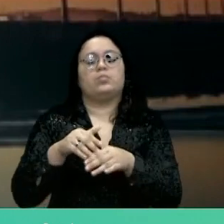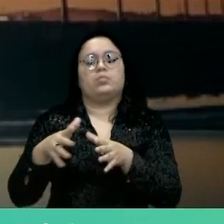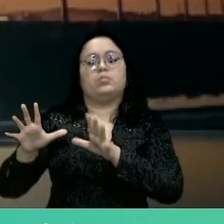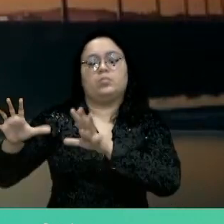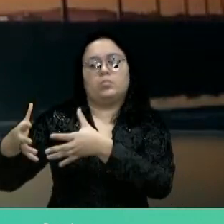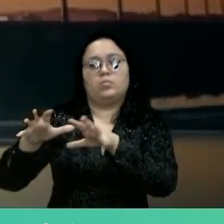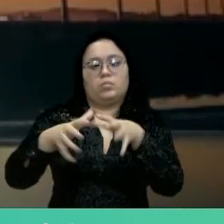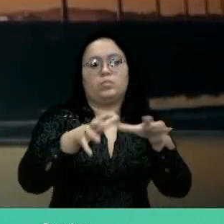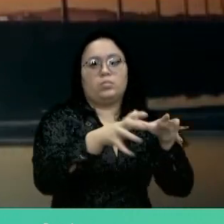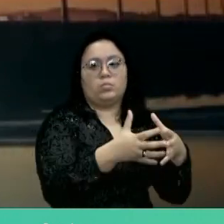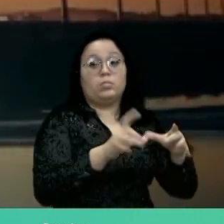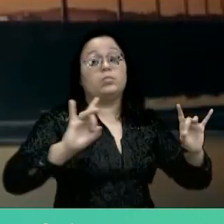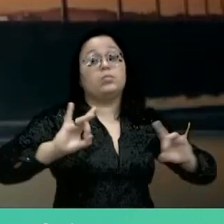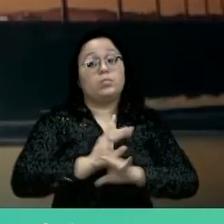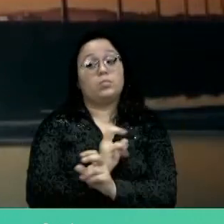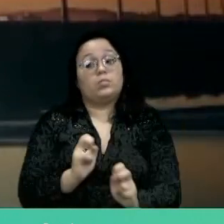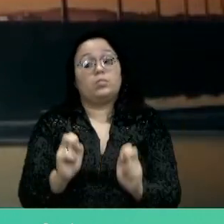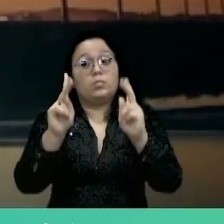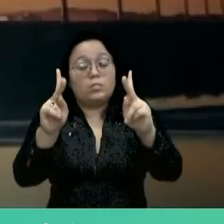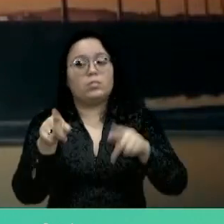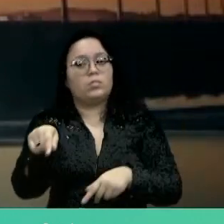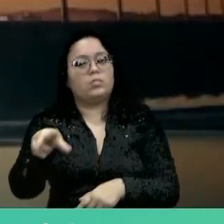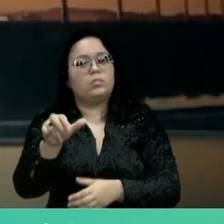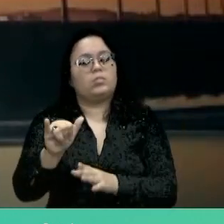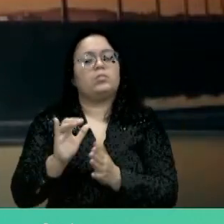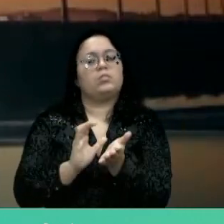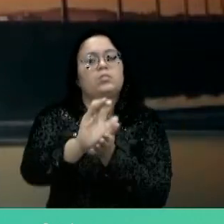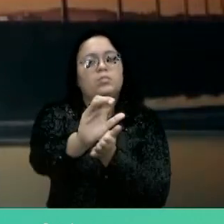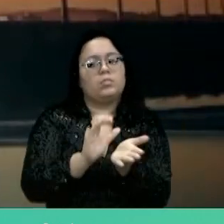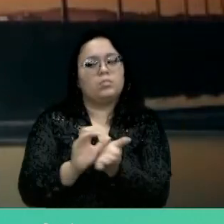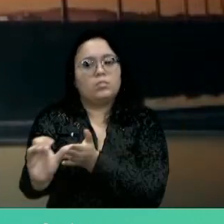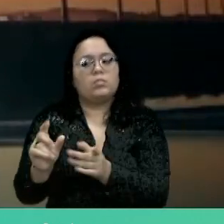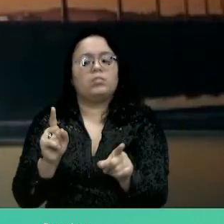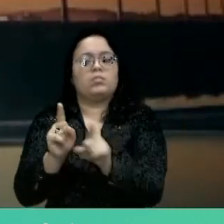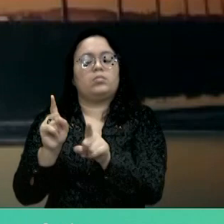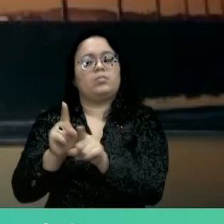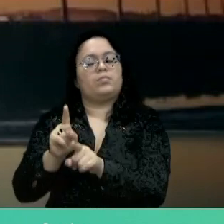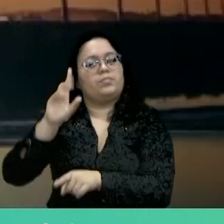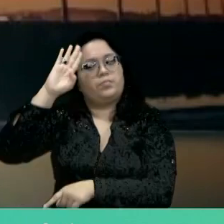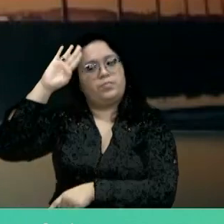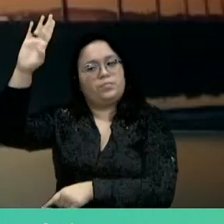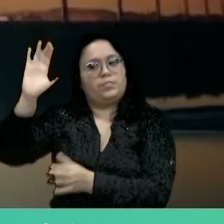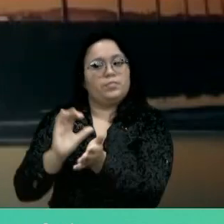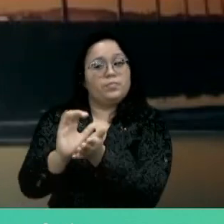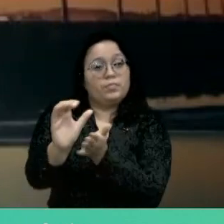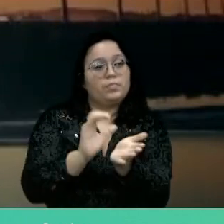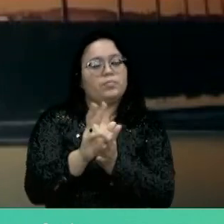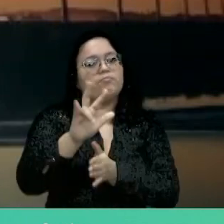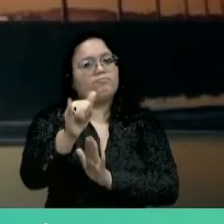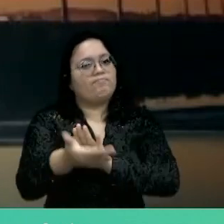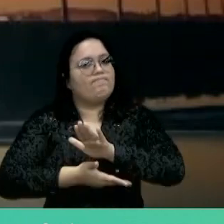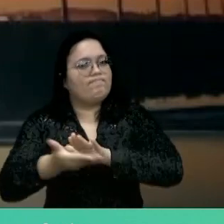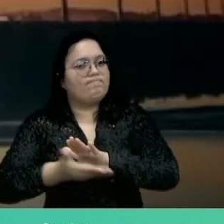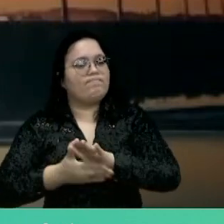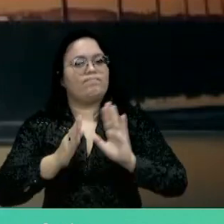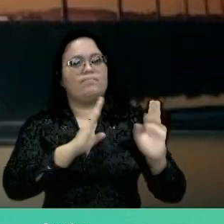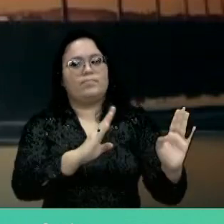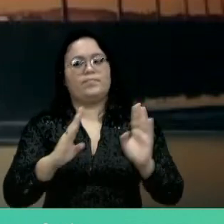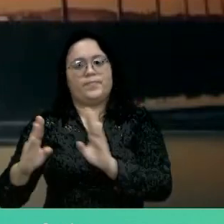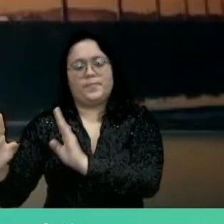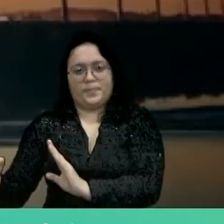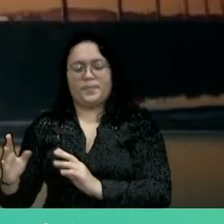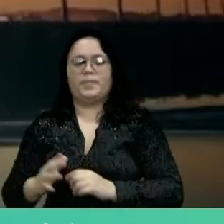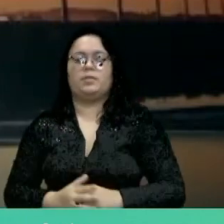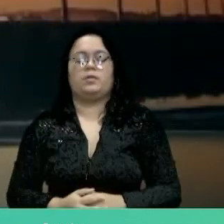de cessão prontos, os empreendedores, os potenciais empreendedores poderão acelerar os seus processos de